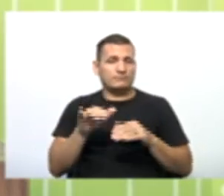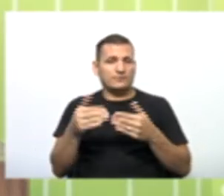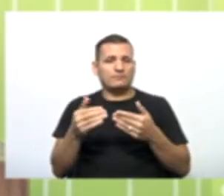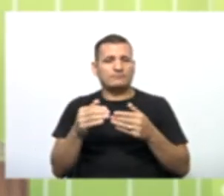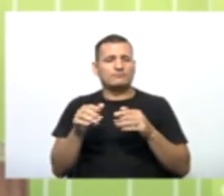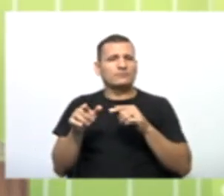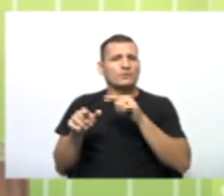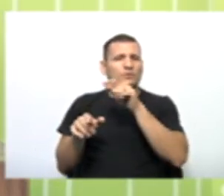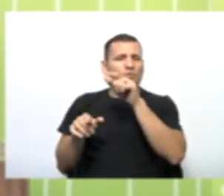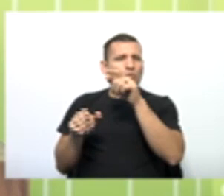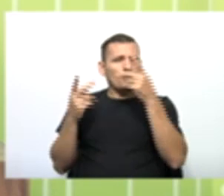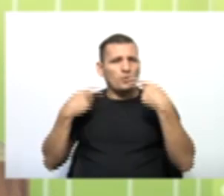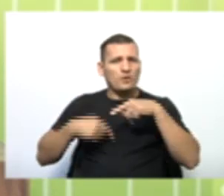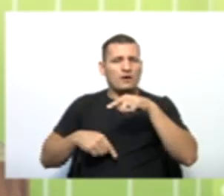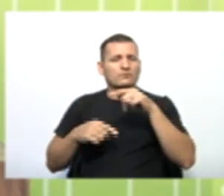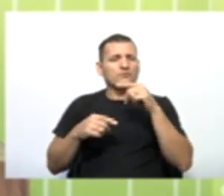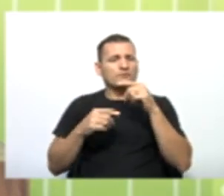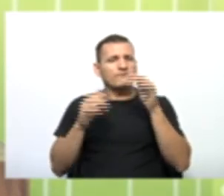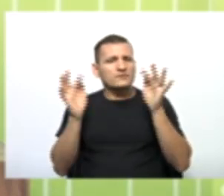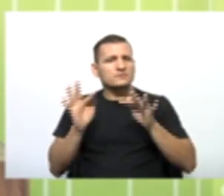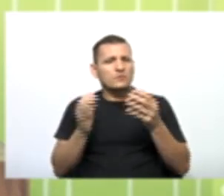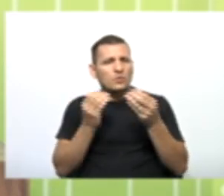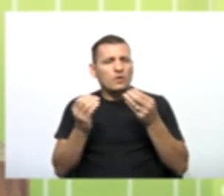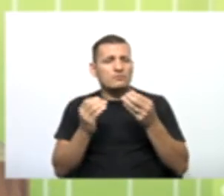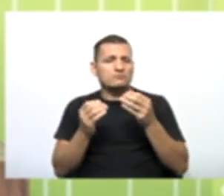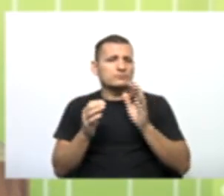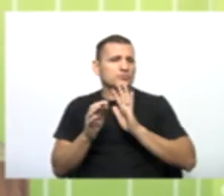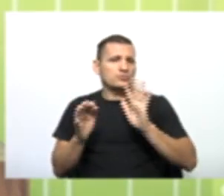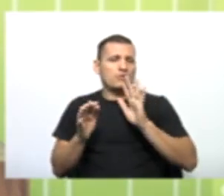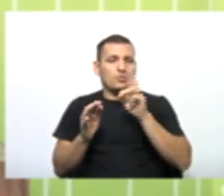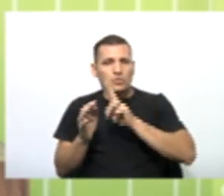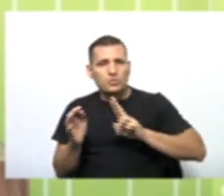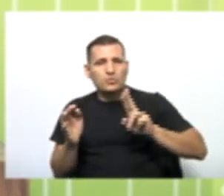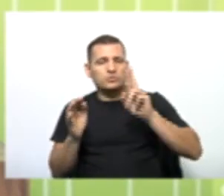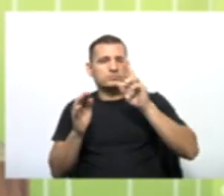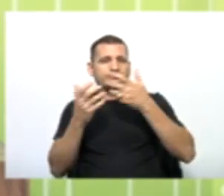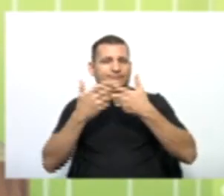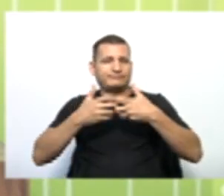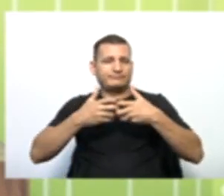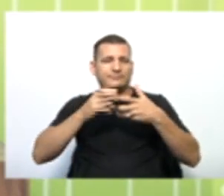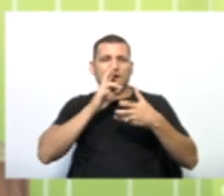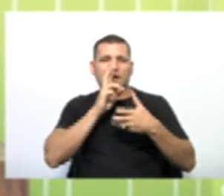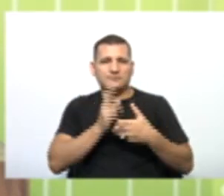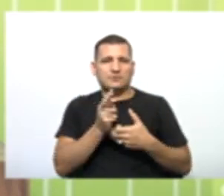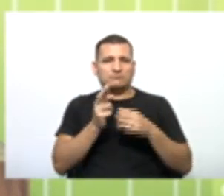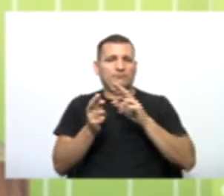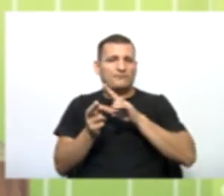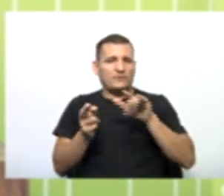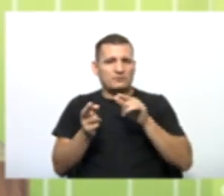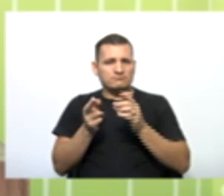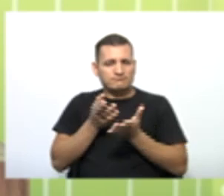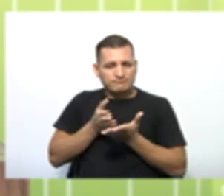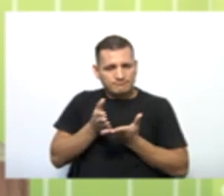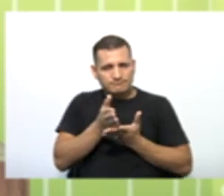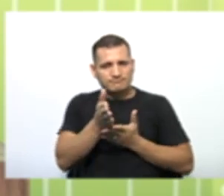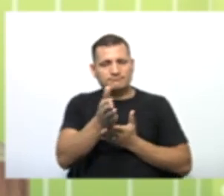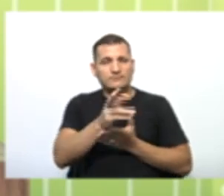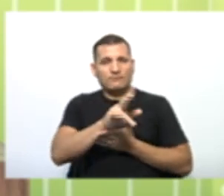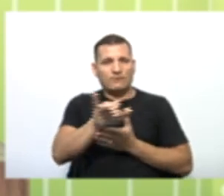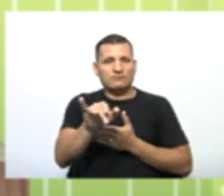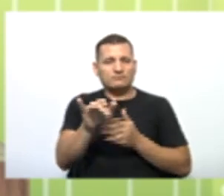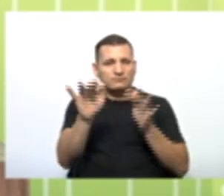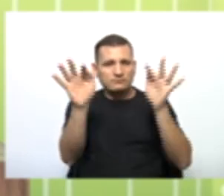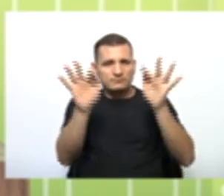para o homem só pode ser conseguida através da razão. A nossa razão é que vai conduzir nossas ações para a